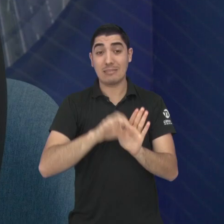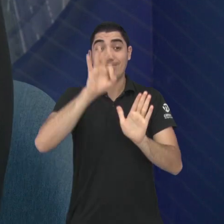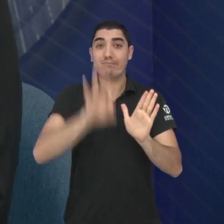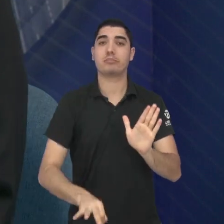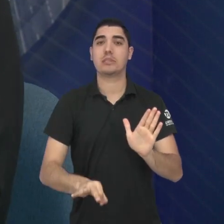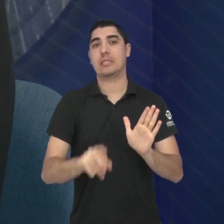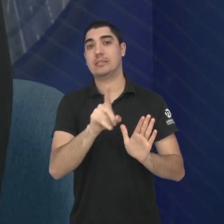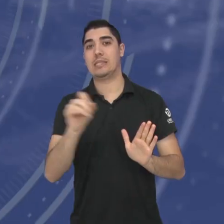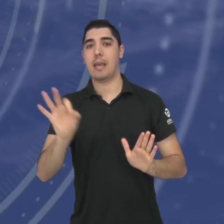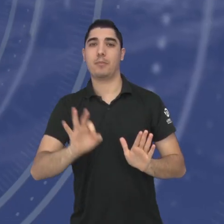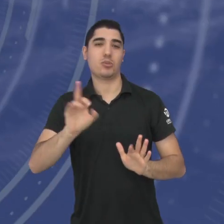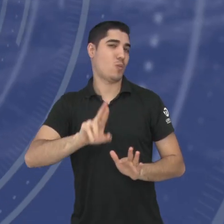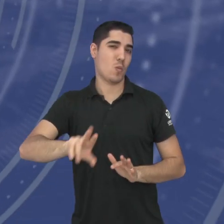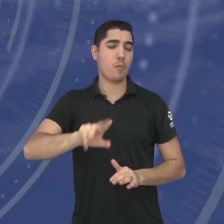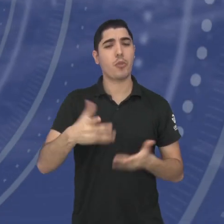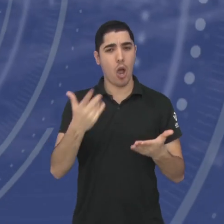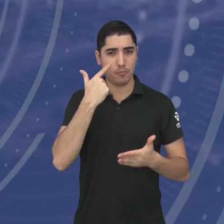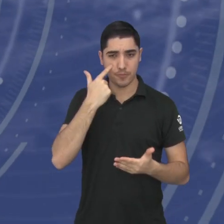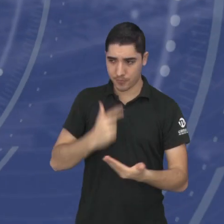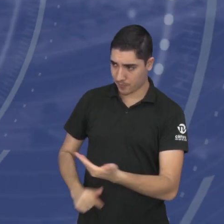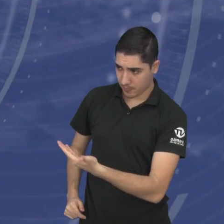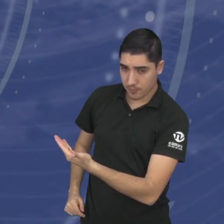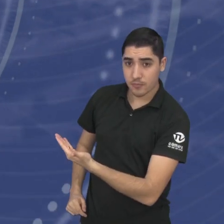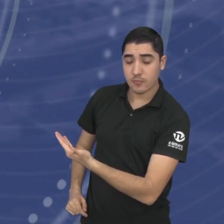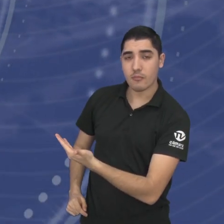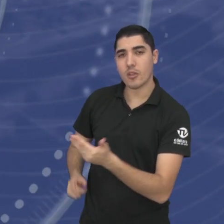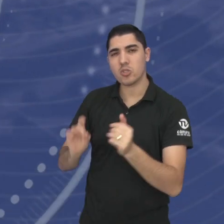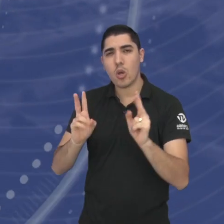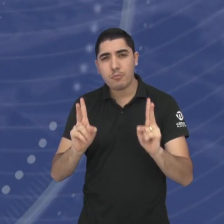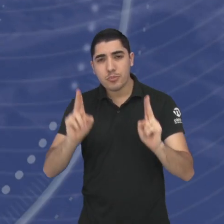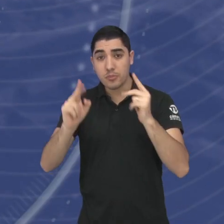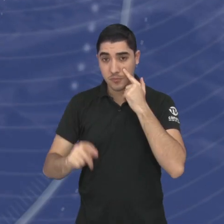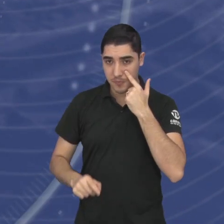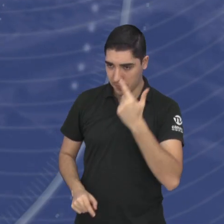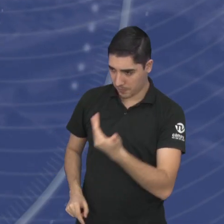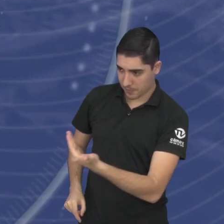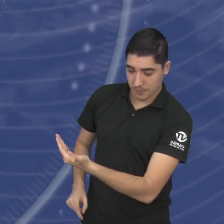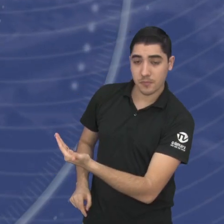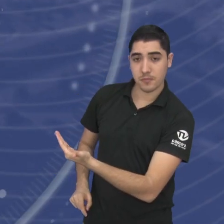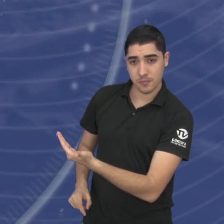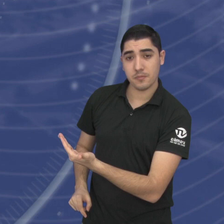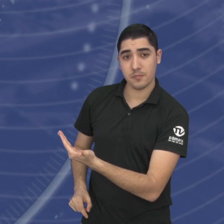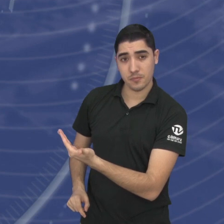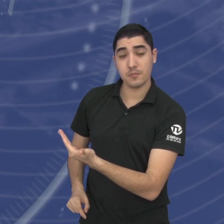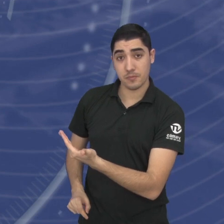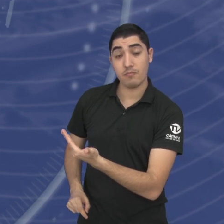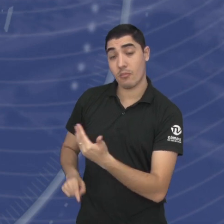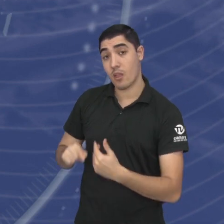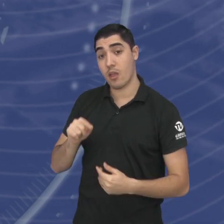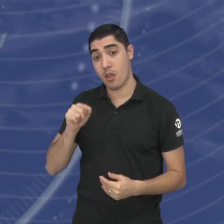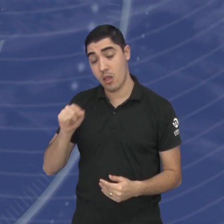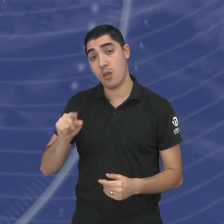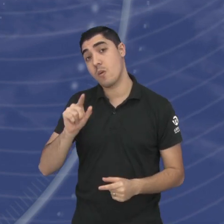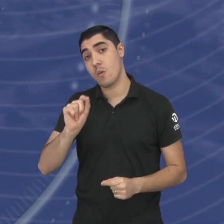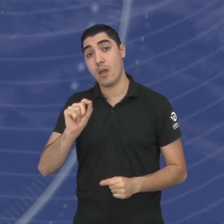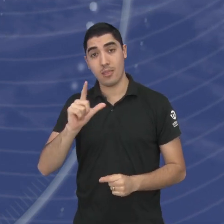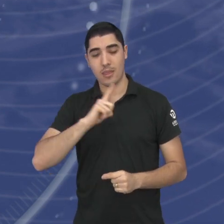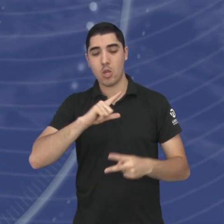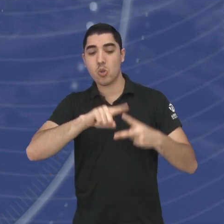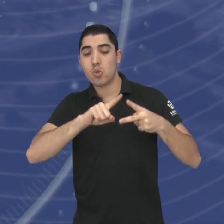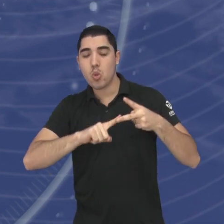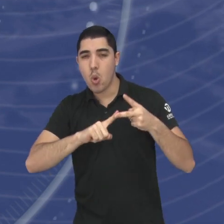gente. Eu só fiz uns recortes, vamos olhar ali, de matérias, a gente selecionou 2